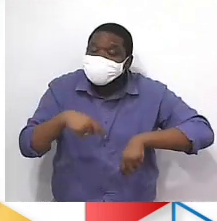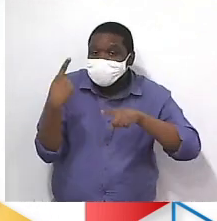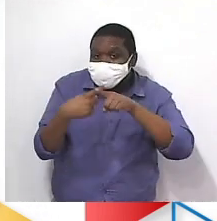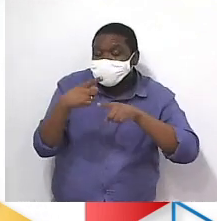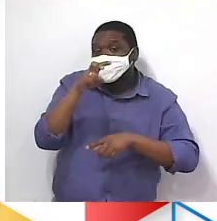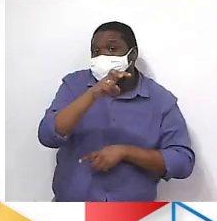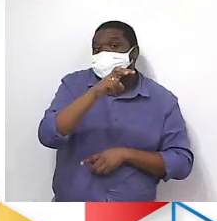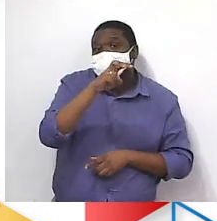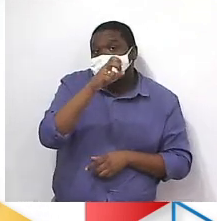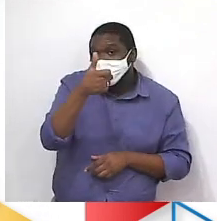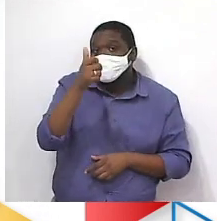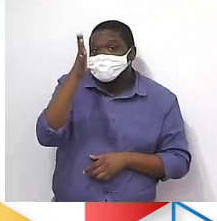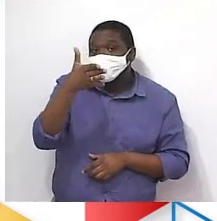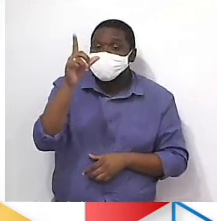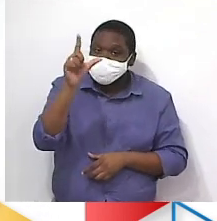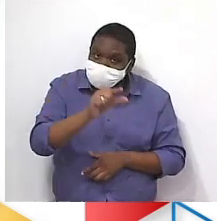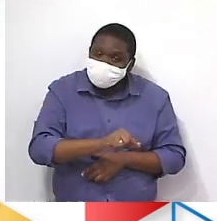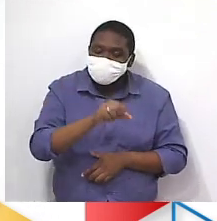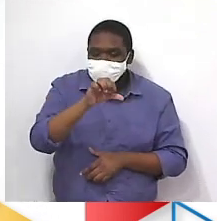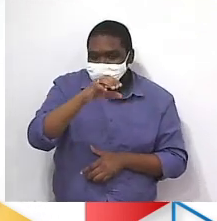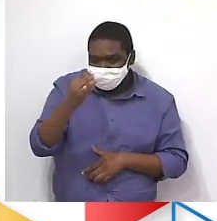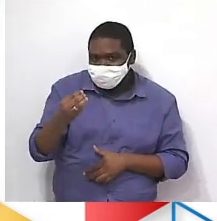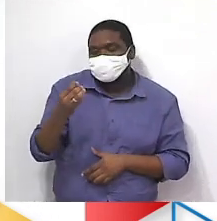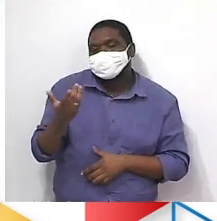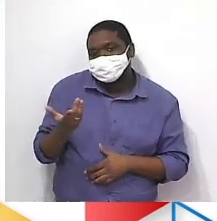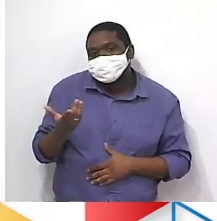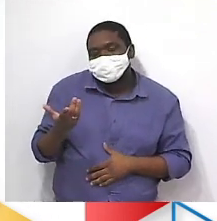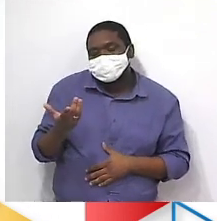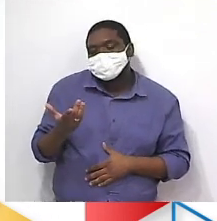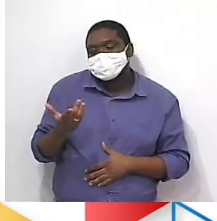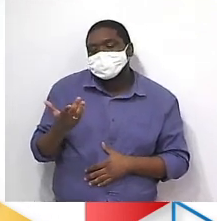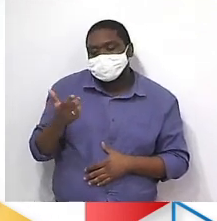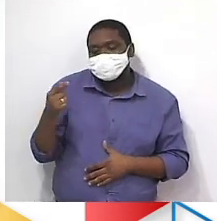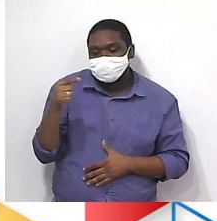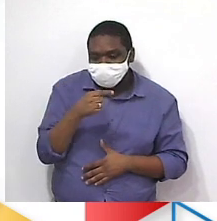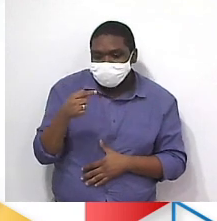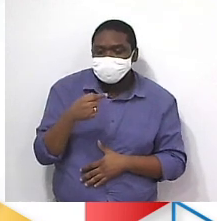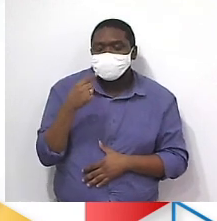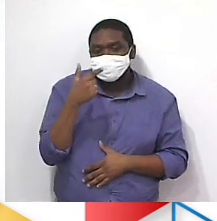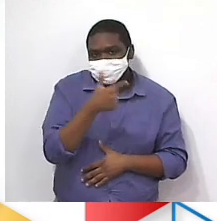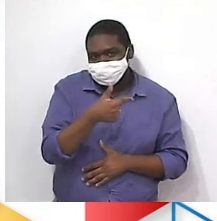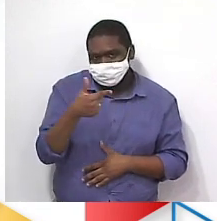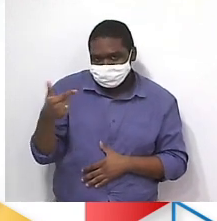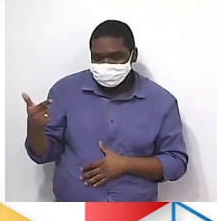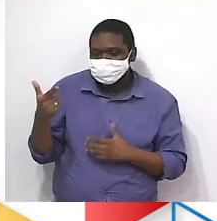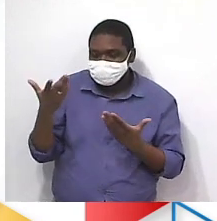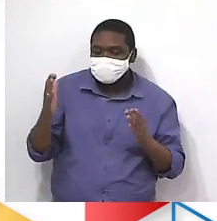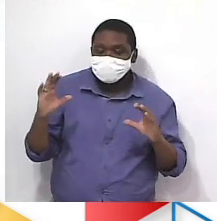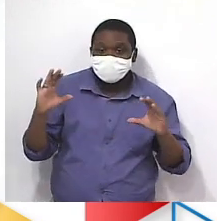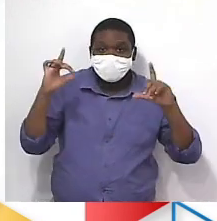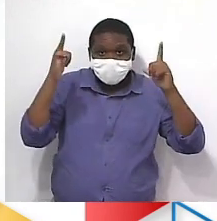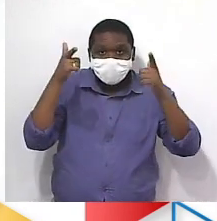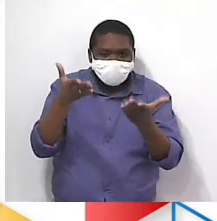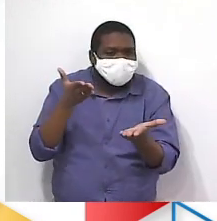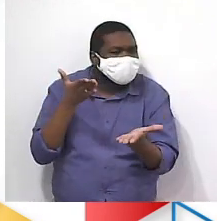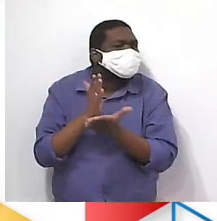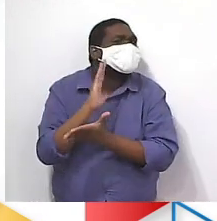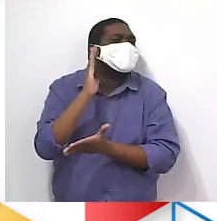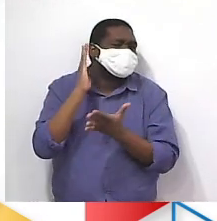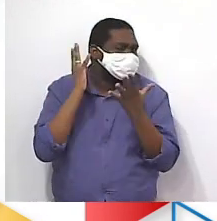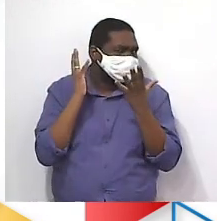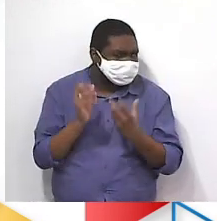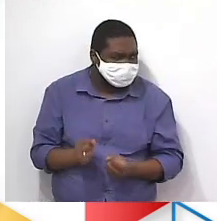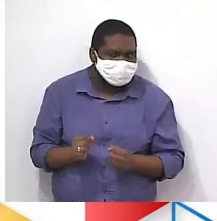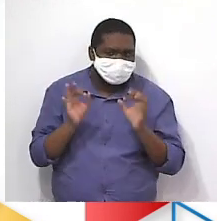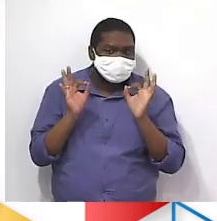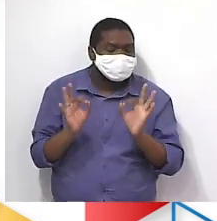já é menor que 92, então 51 é menor que 222. Então é claro, tá aprovado. Na hora que